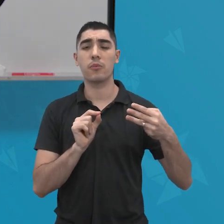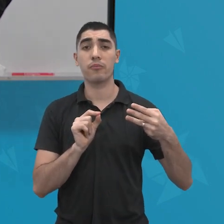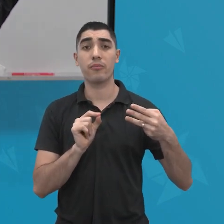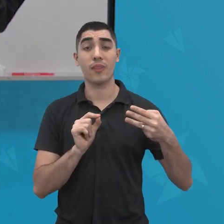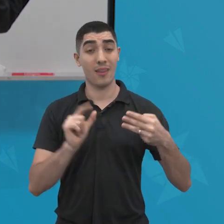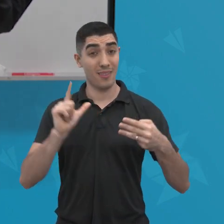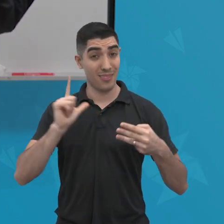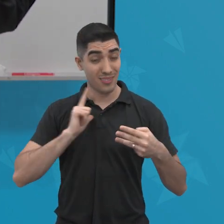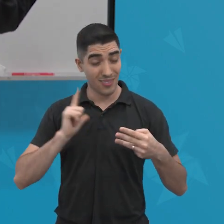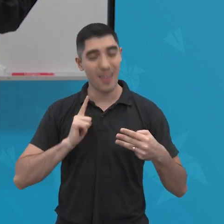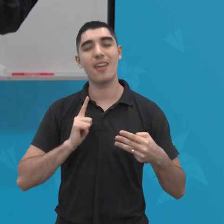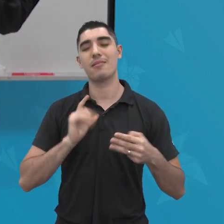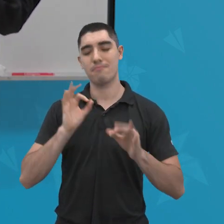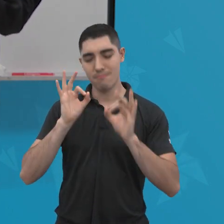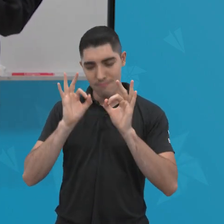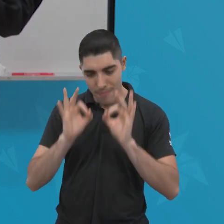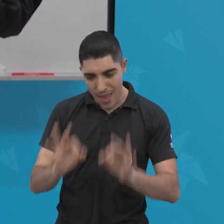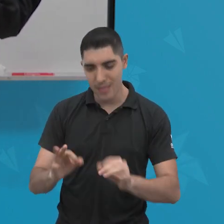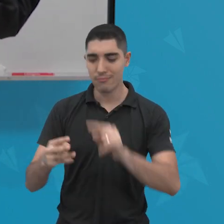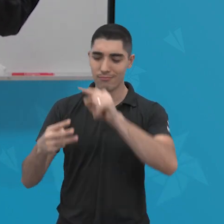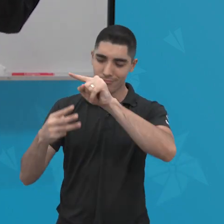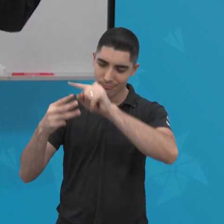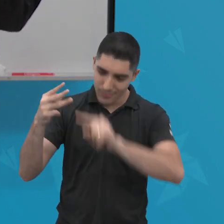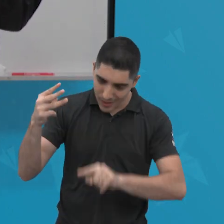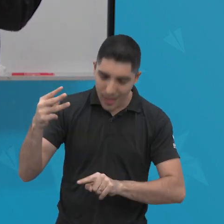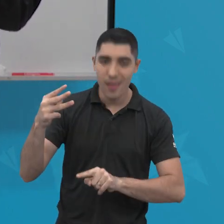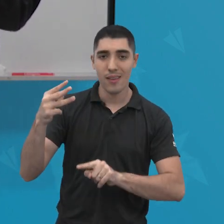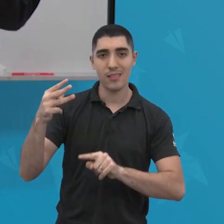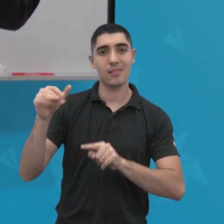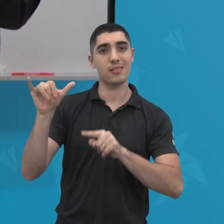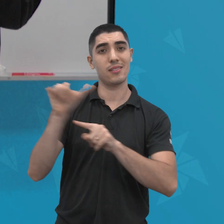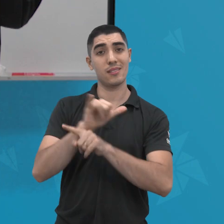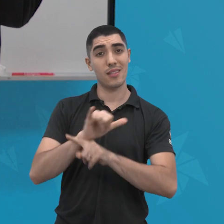três grandes formas, digamos, de